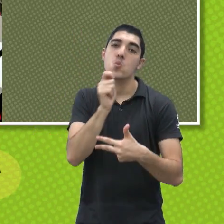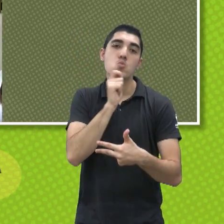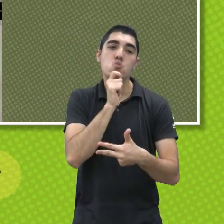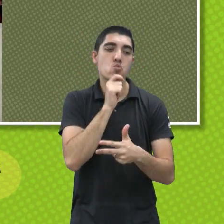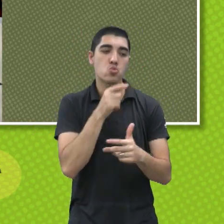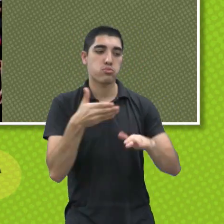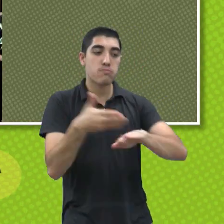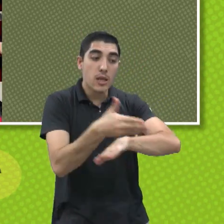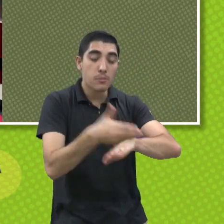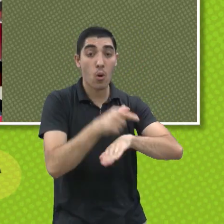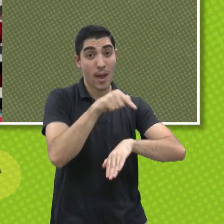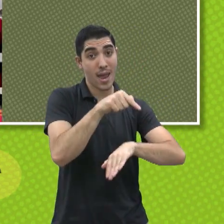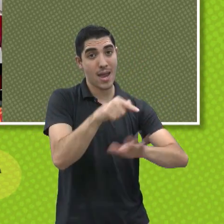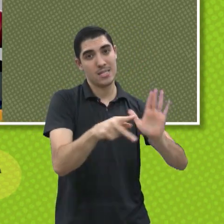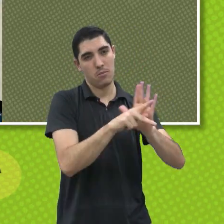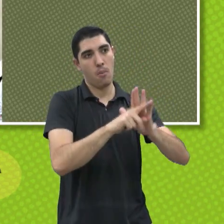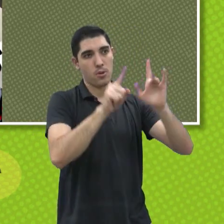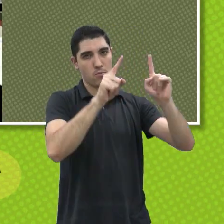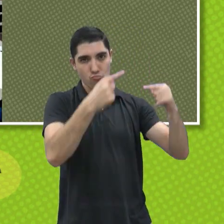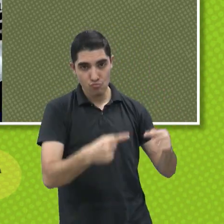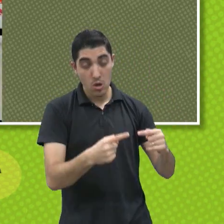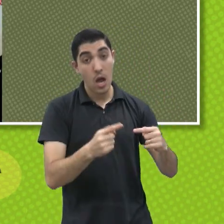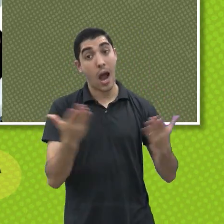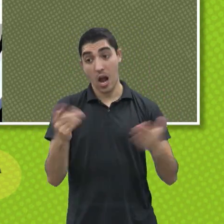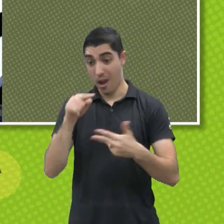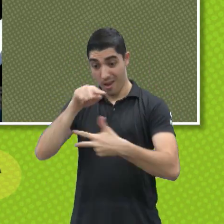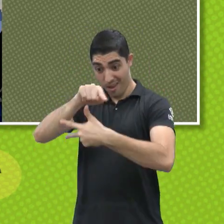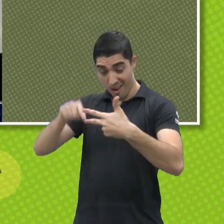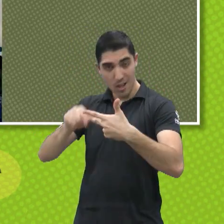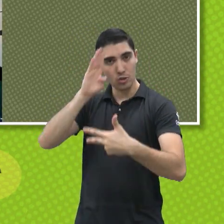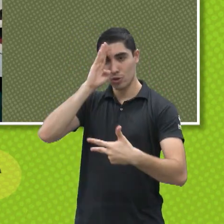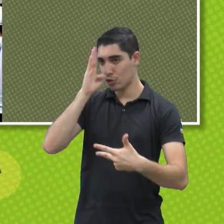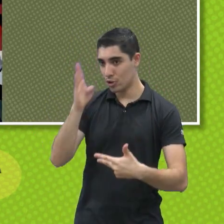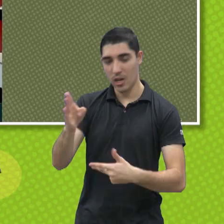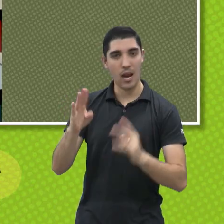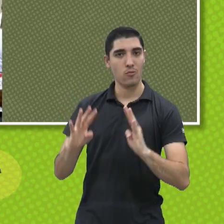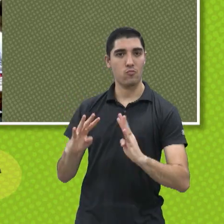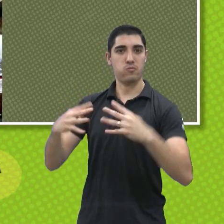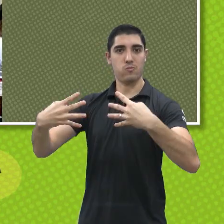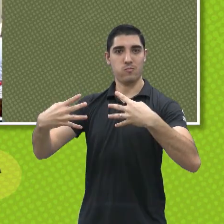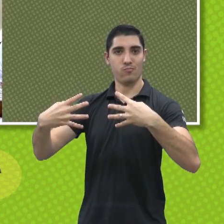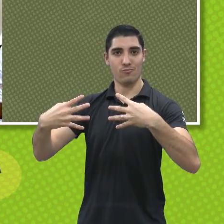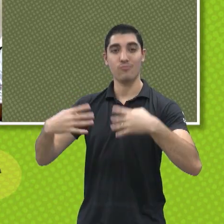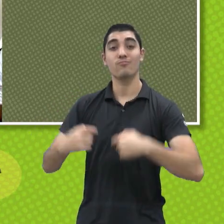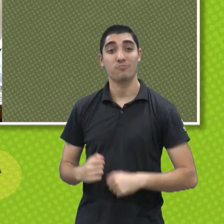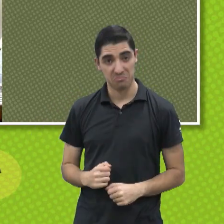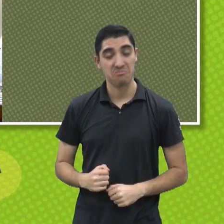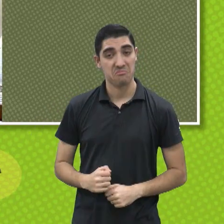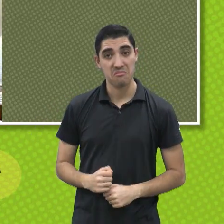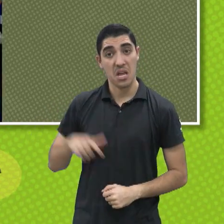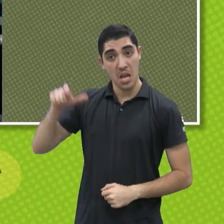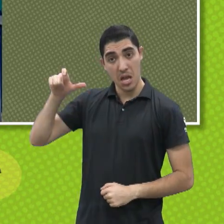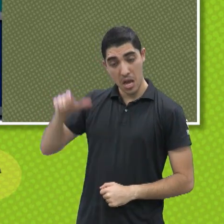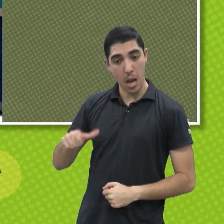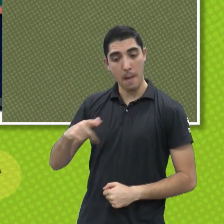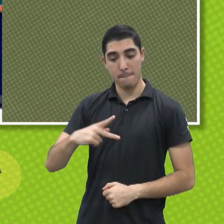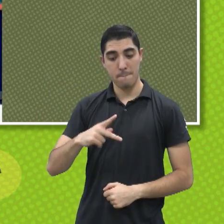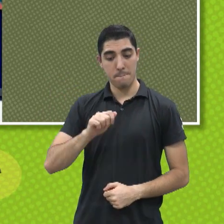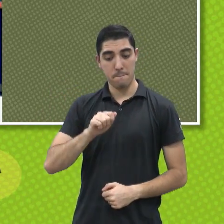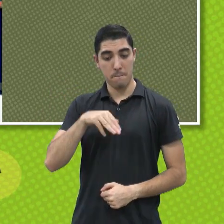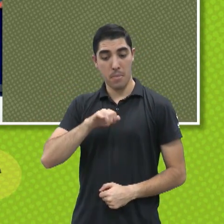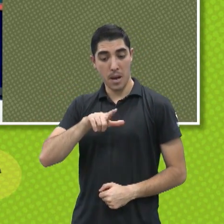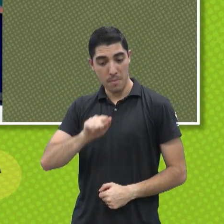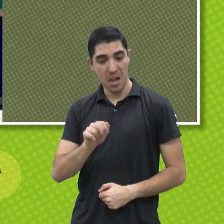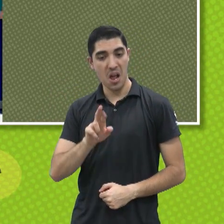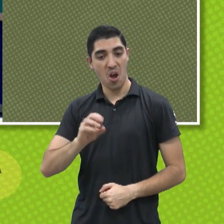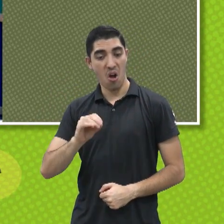qualificação aí. Elas já foram direto para as quartas de final. Pamela Rosa fazendo bonito, já avançando para as quartas do Street de Roma, na Itália,